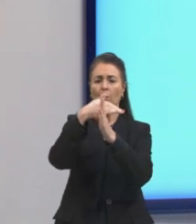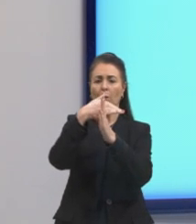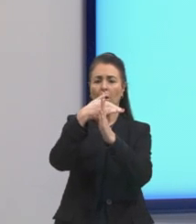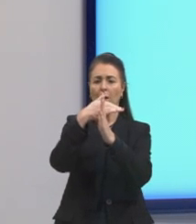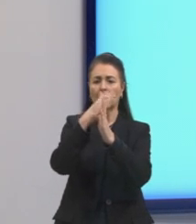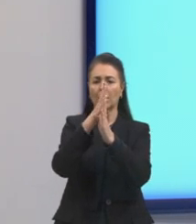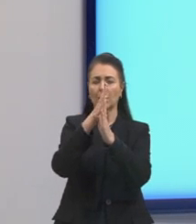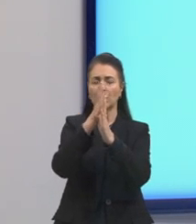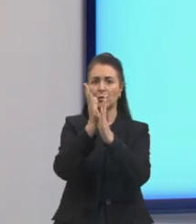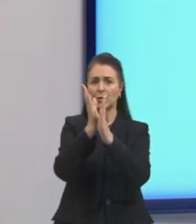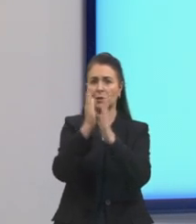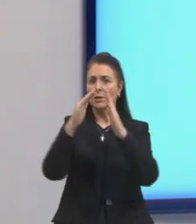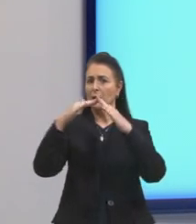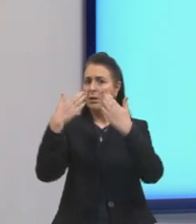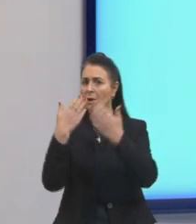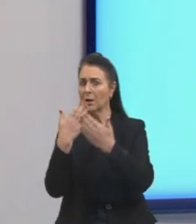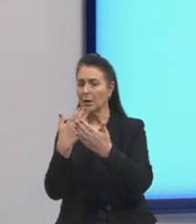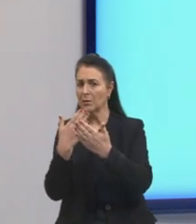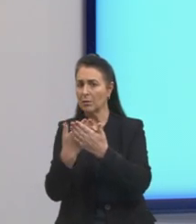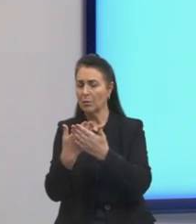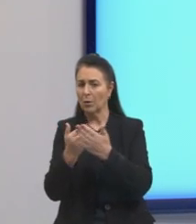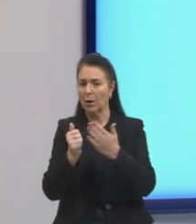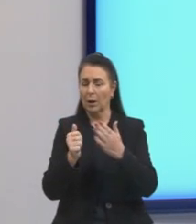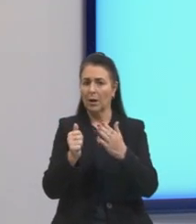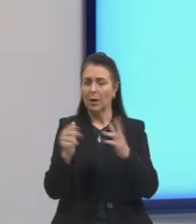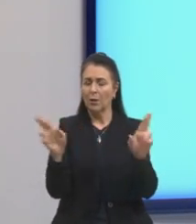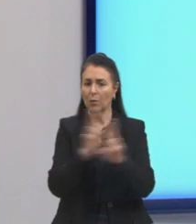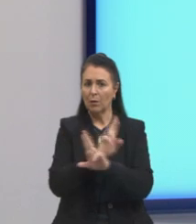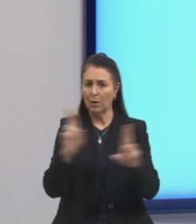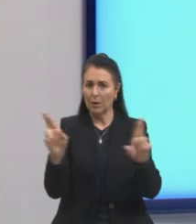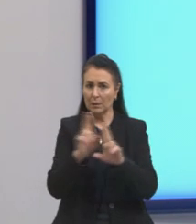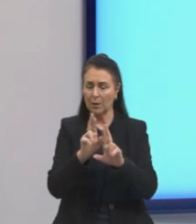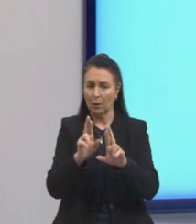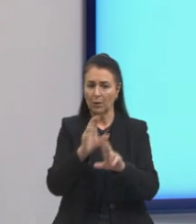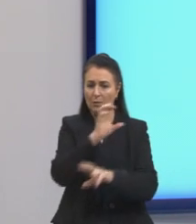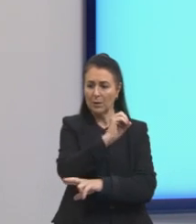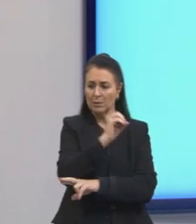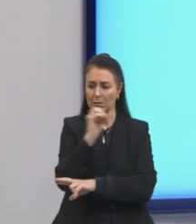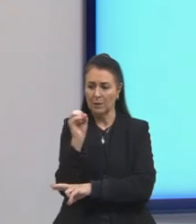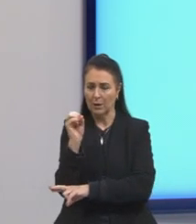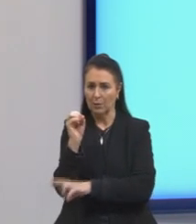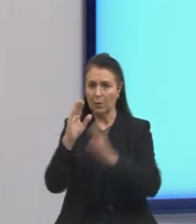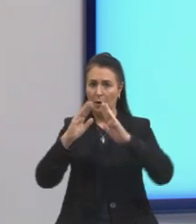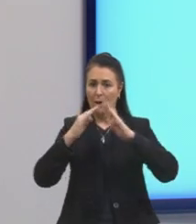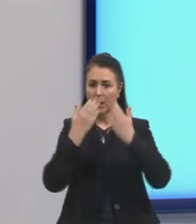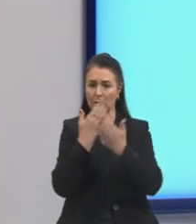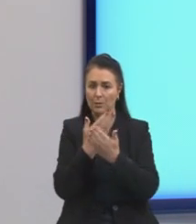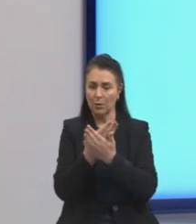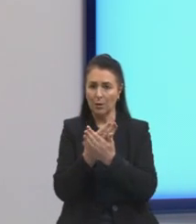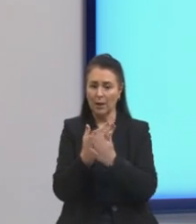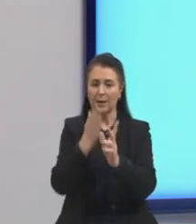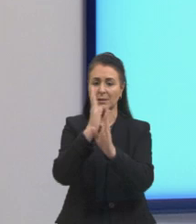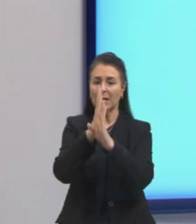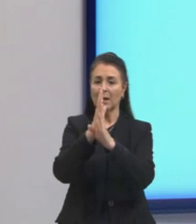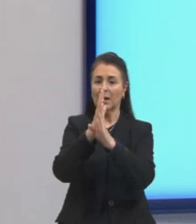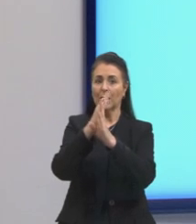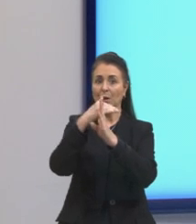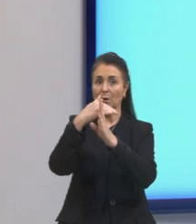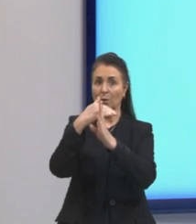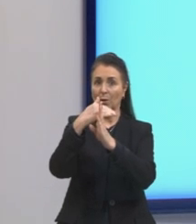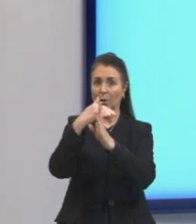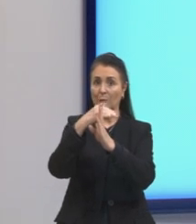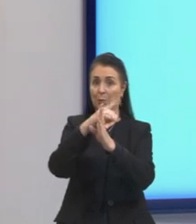quadrante A escola está em relação ao plano cartesiano nosso aqui corrigir 100 A escola está no primeiro quadrante